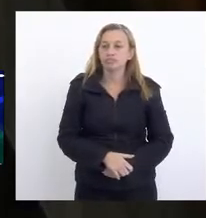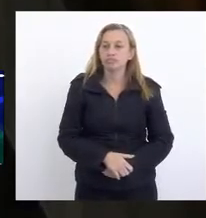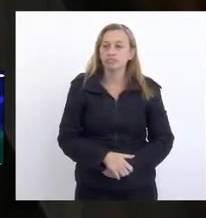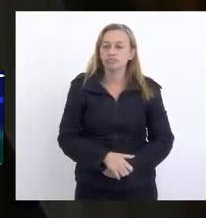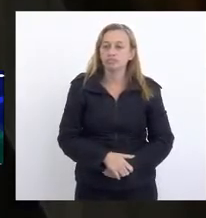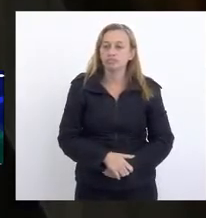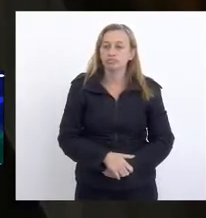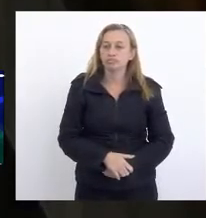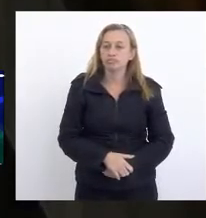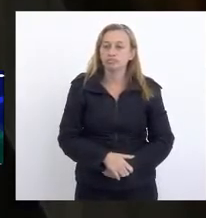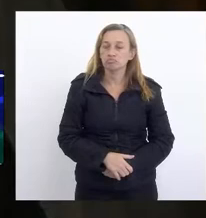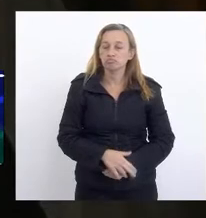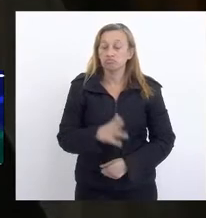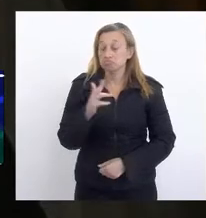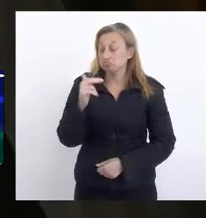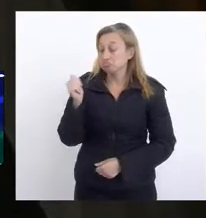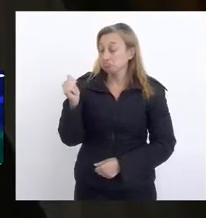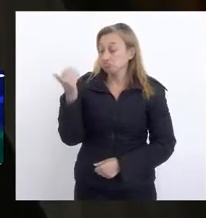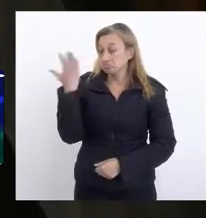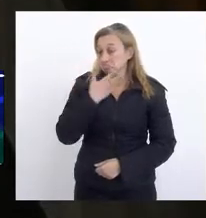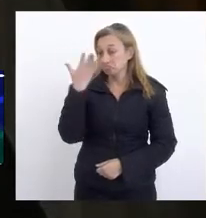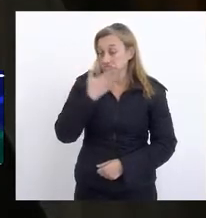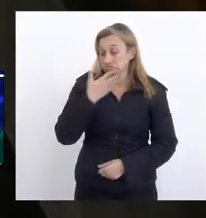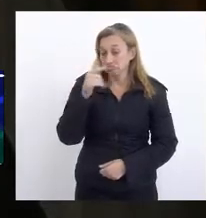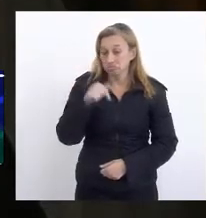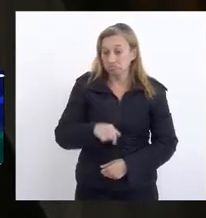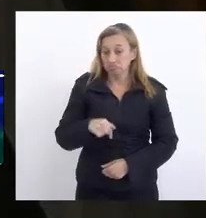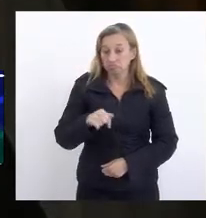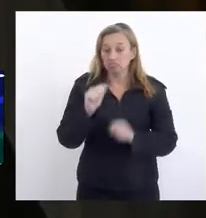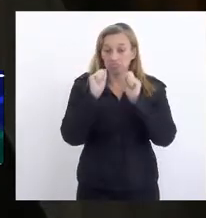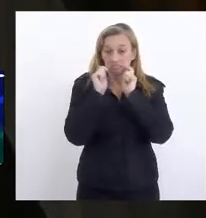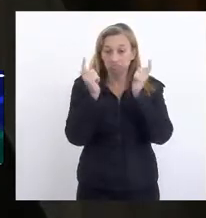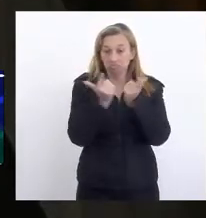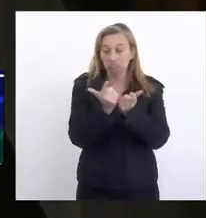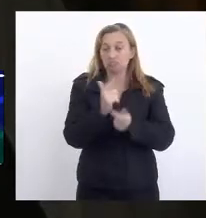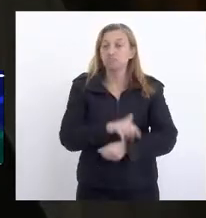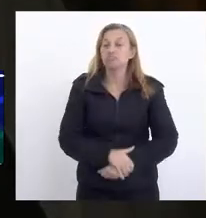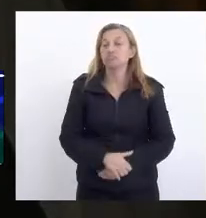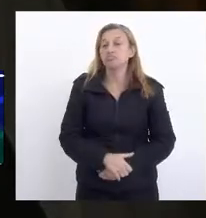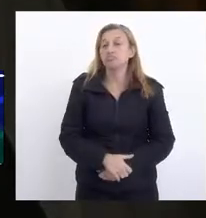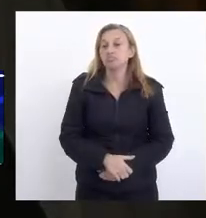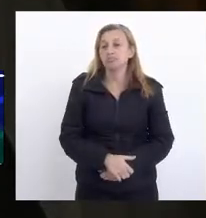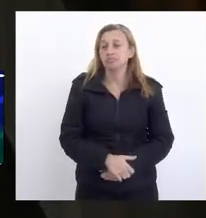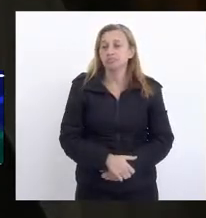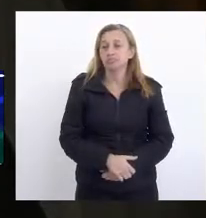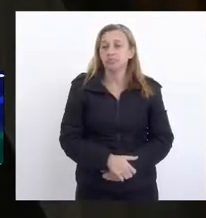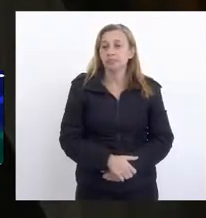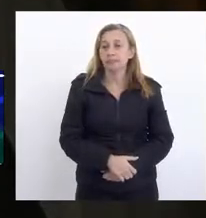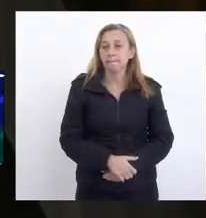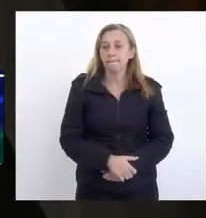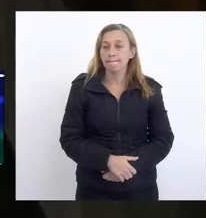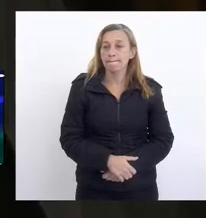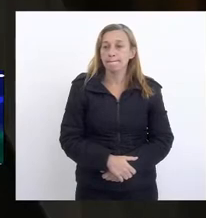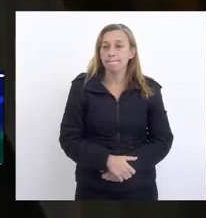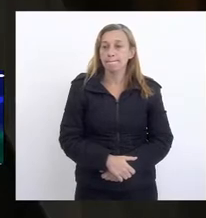Eu jamais vi aqui no Parlamento Fluminense tal